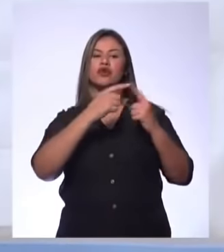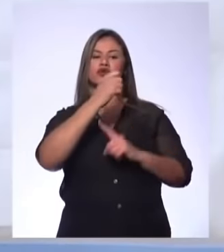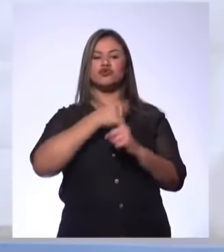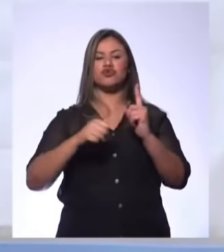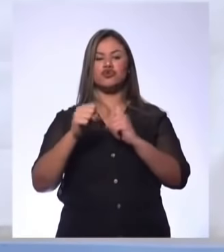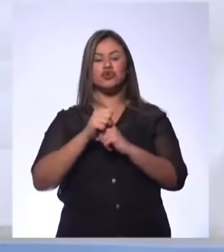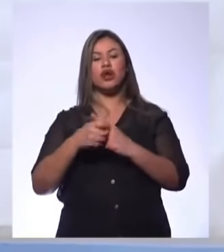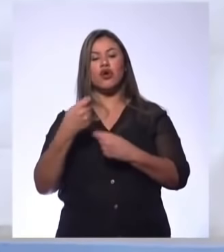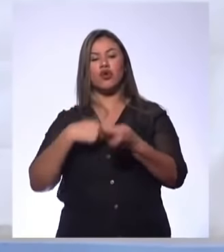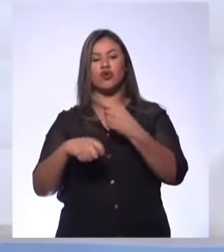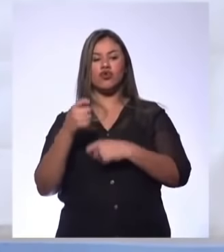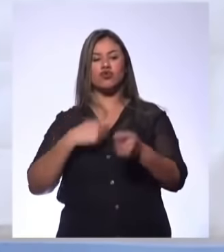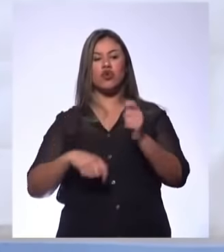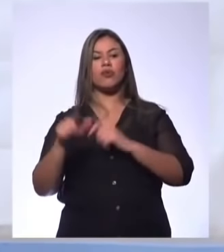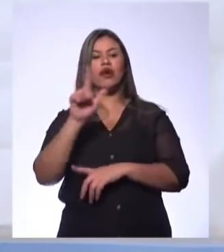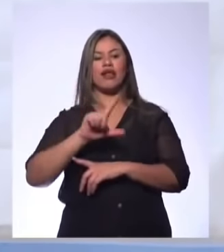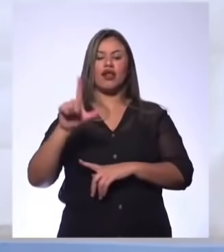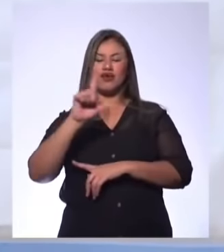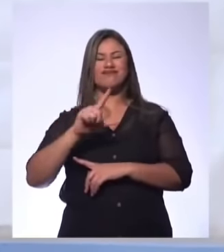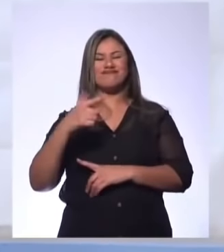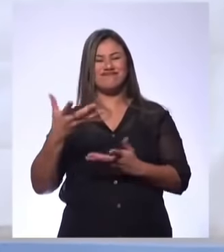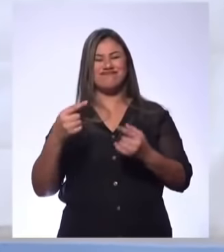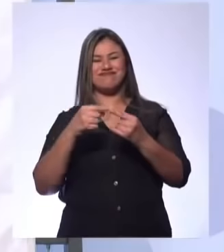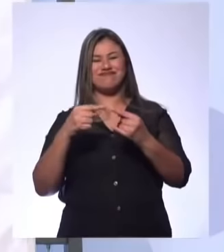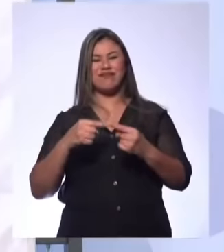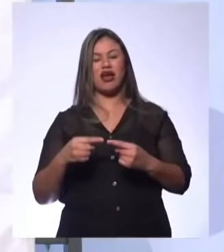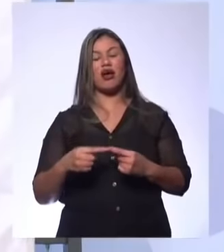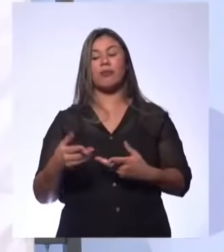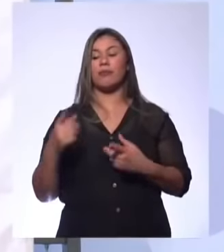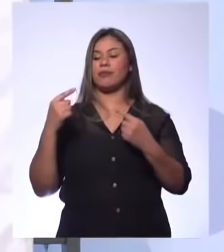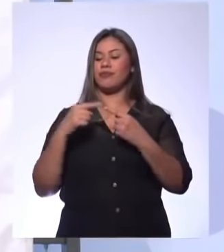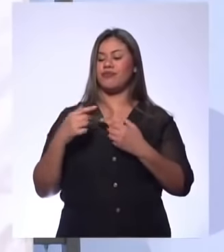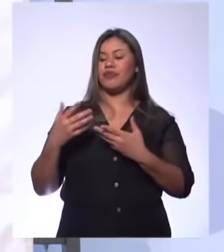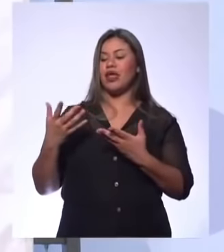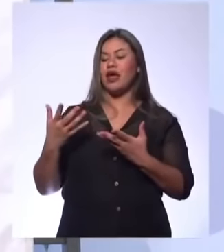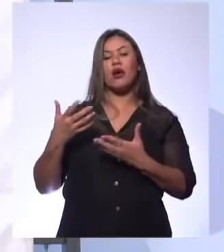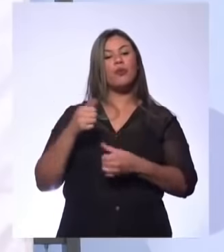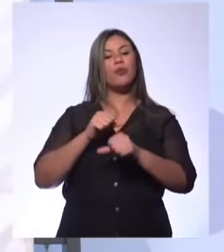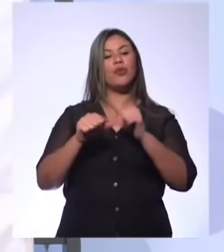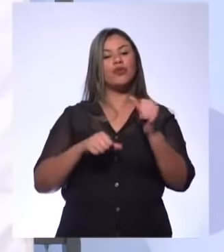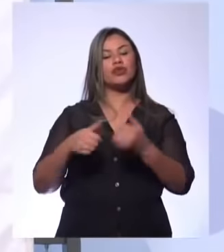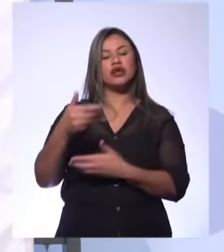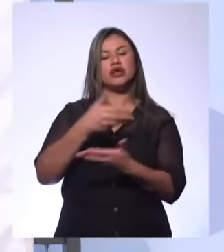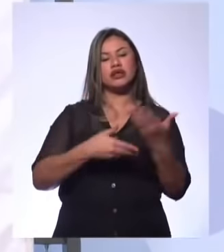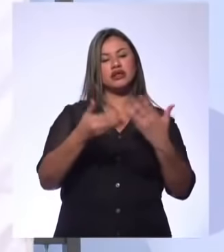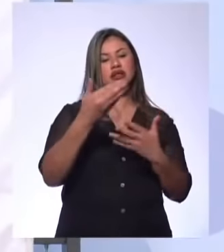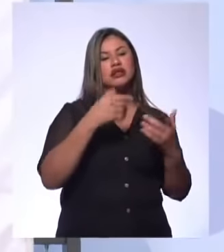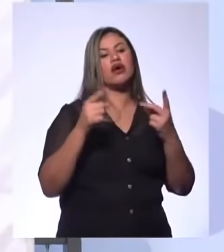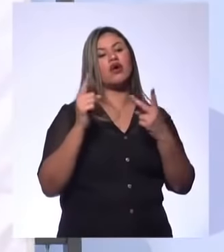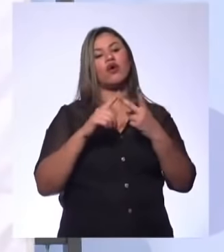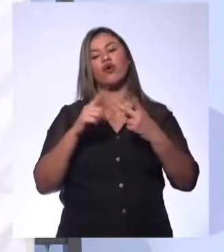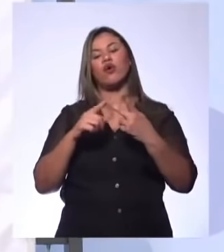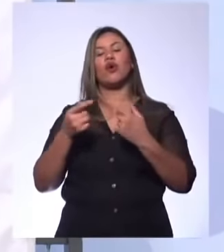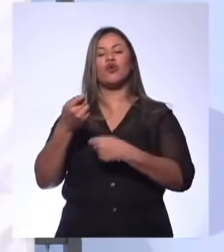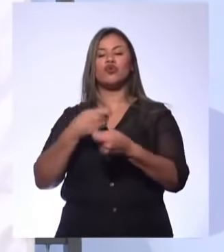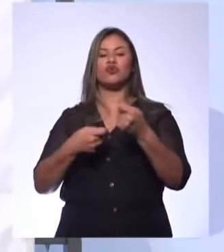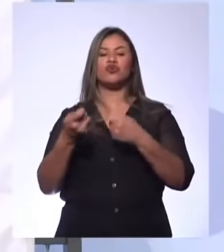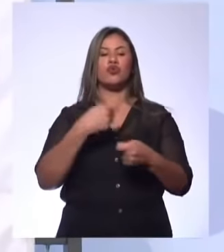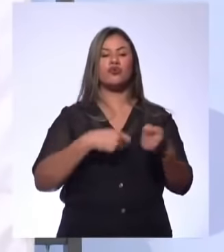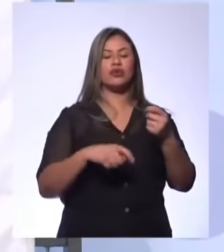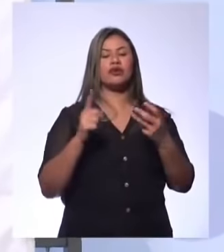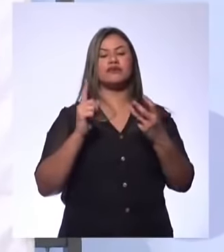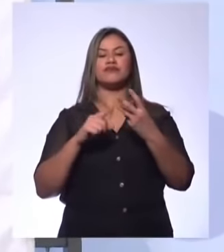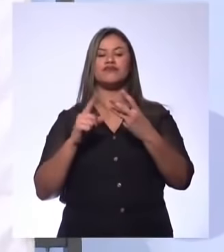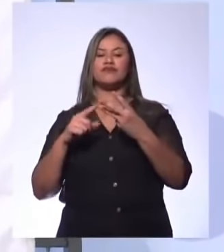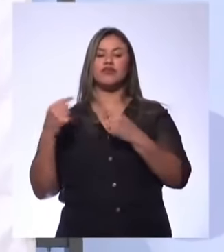pessoal. Muda tudo. Muda as relações entre as pessoas, muda a forma de fazer a economia rodar, muda a